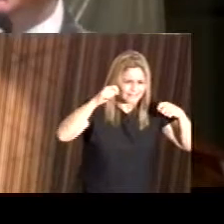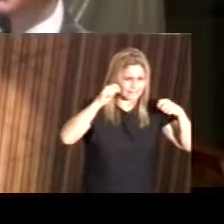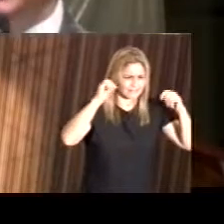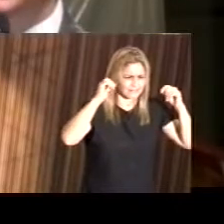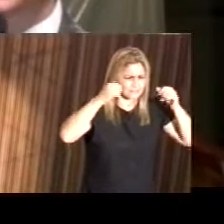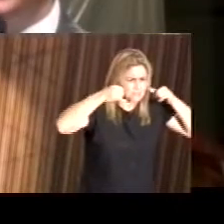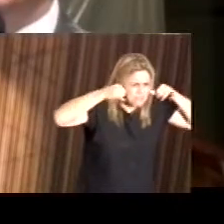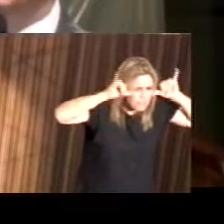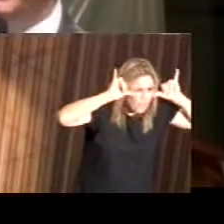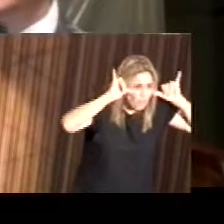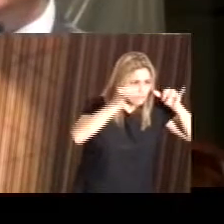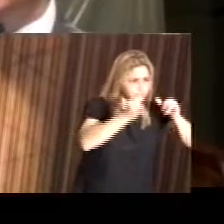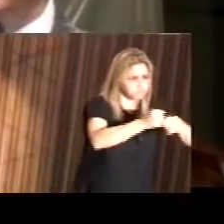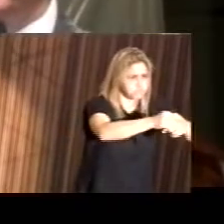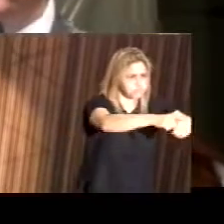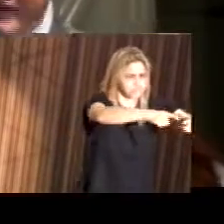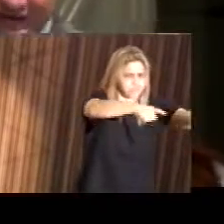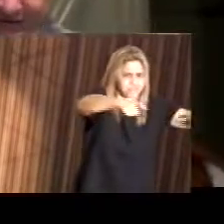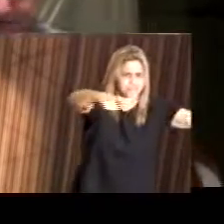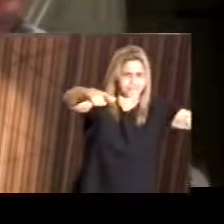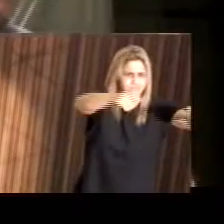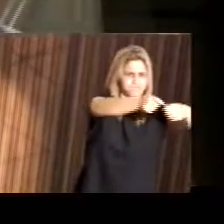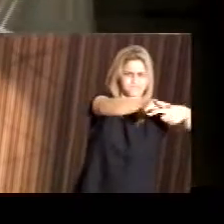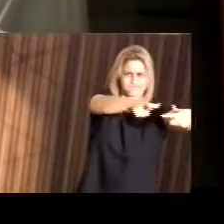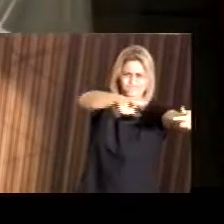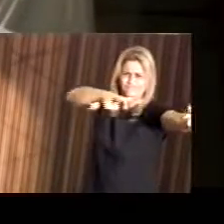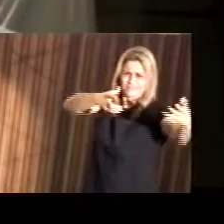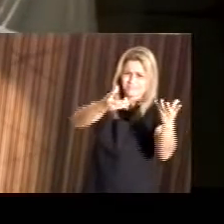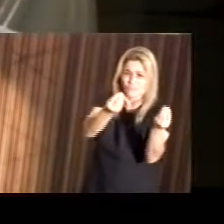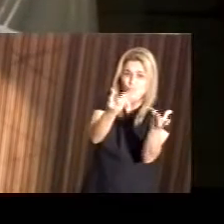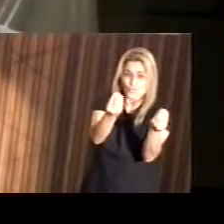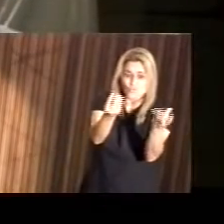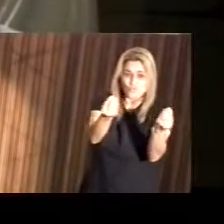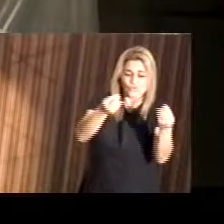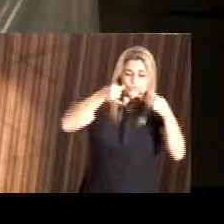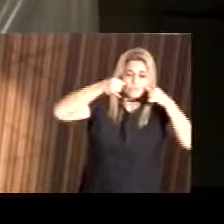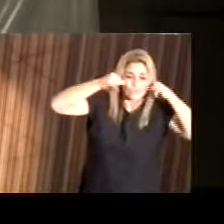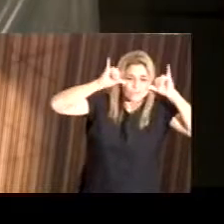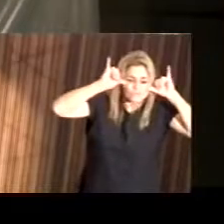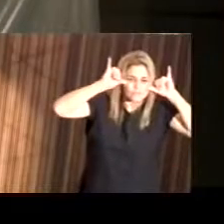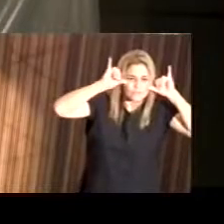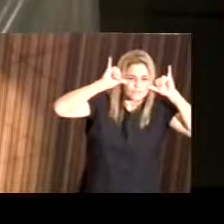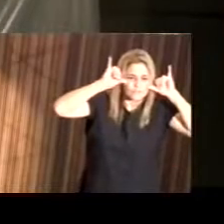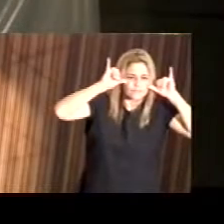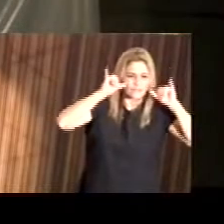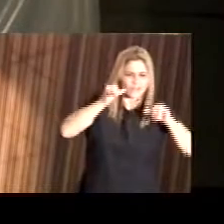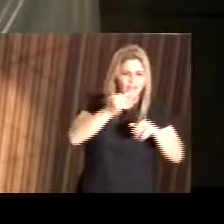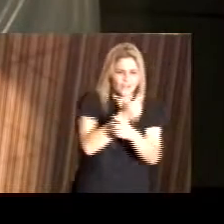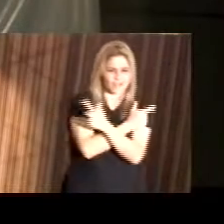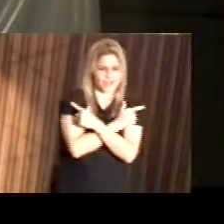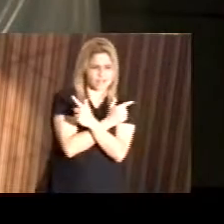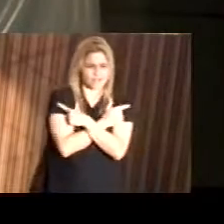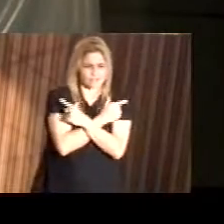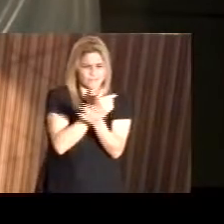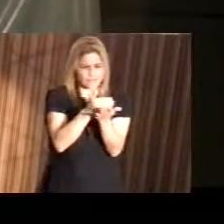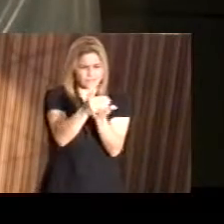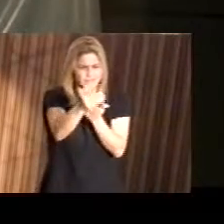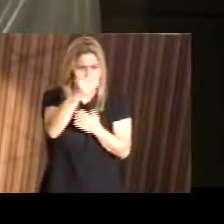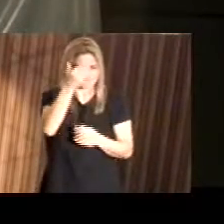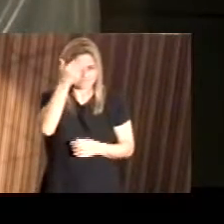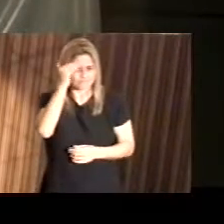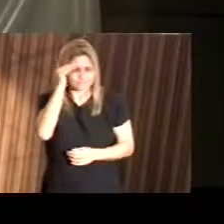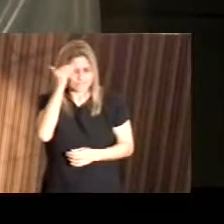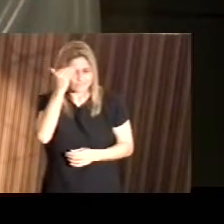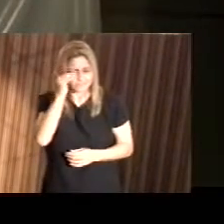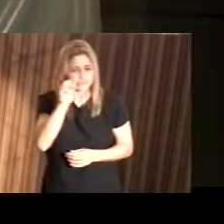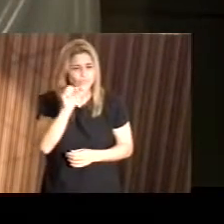para os dois rebanhos conviverem. E agora ele entende, quem sabe, ele podia ter